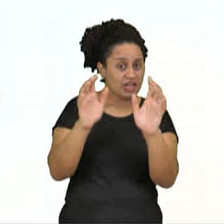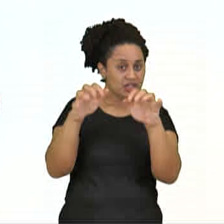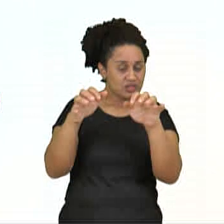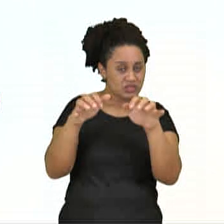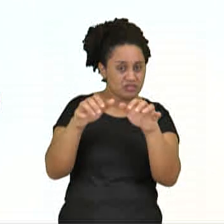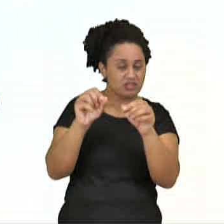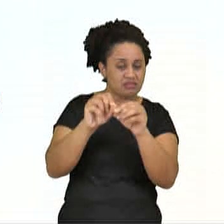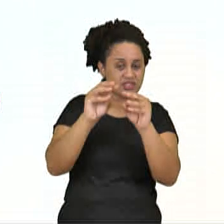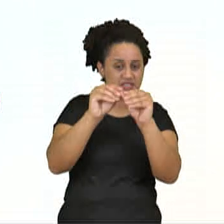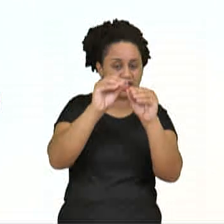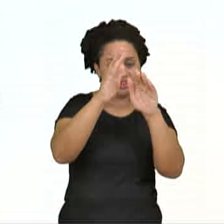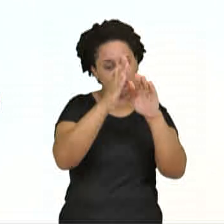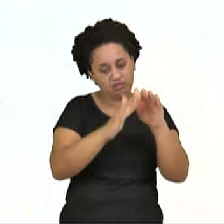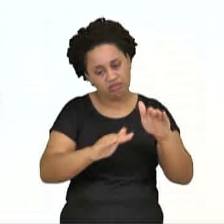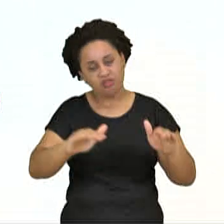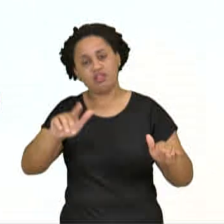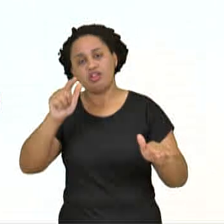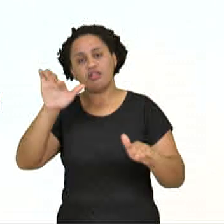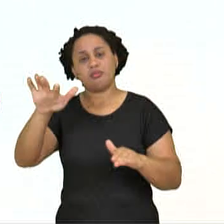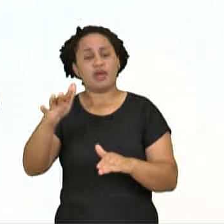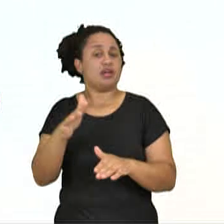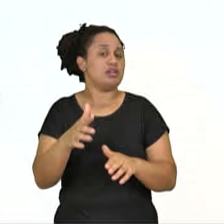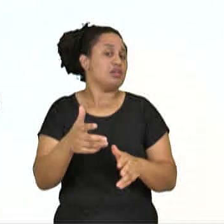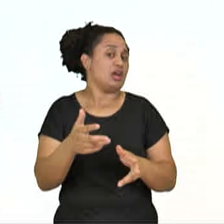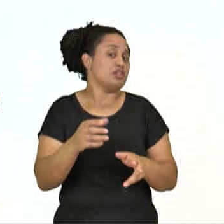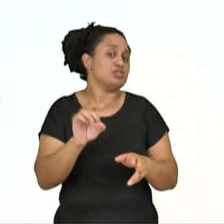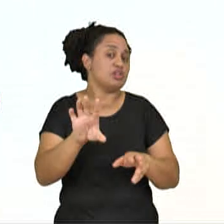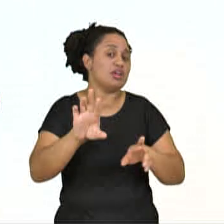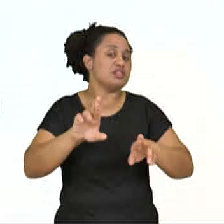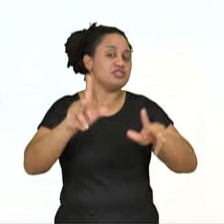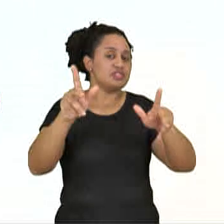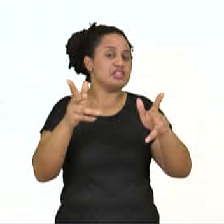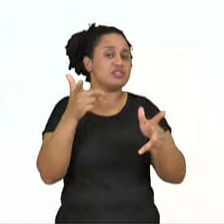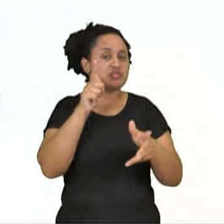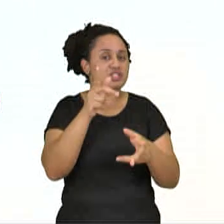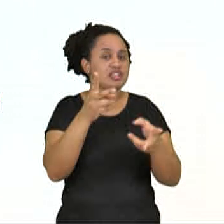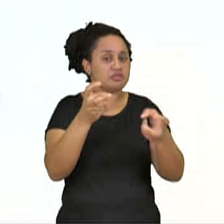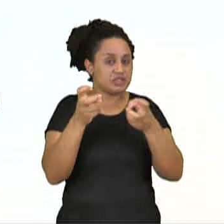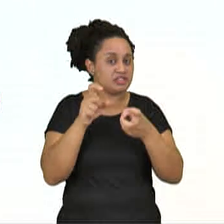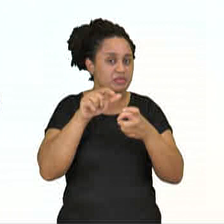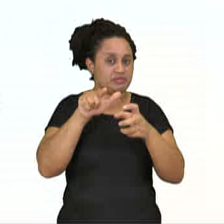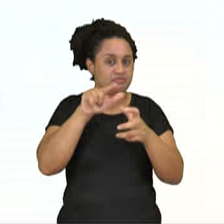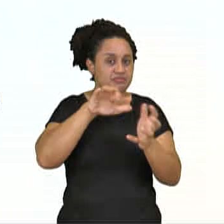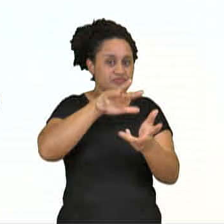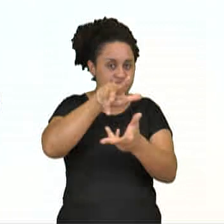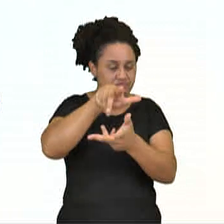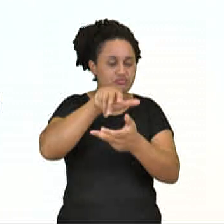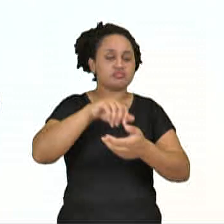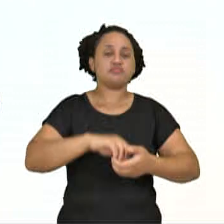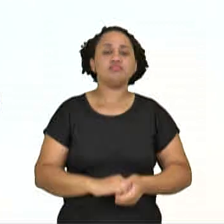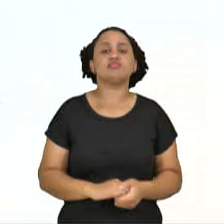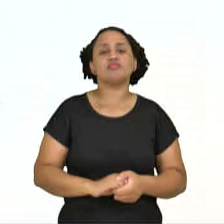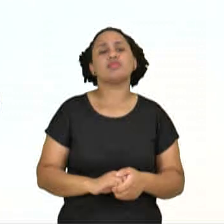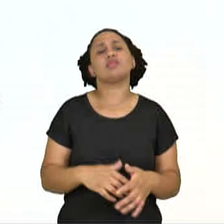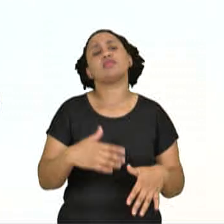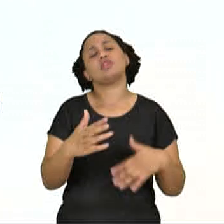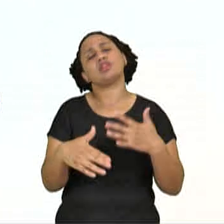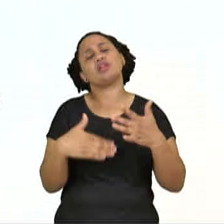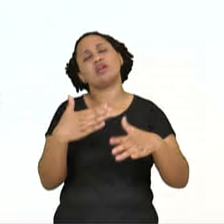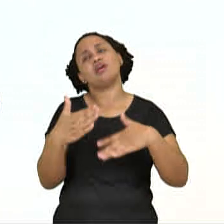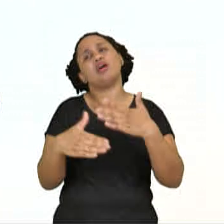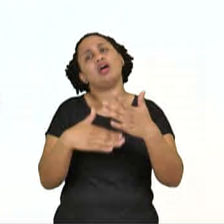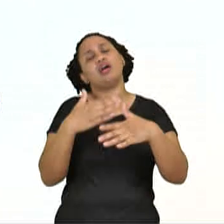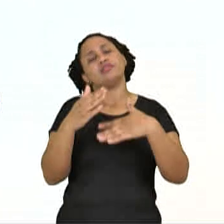E estas eram as únicas diferenças que se podiam notar na superfície do planeta. Ele ia envelhecendo e as